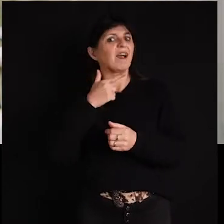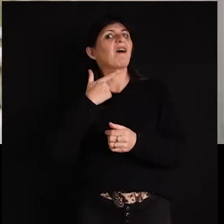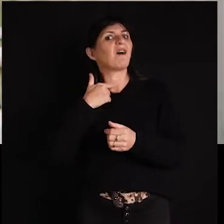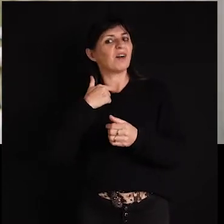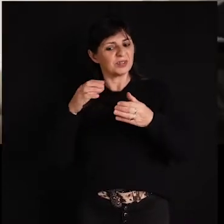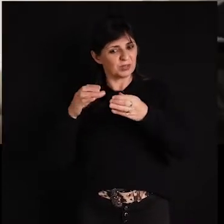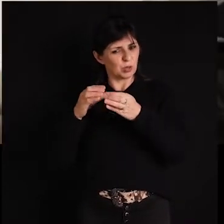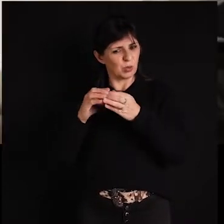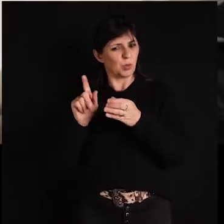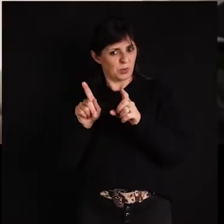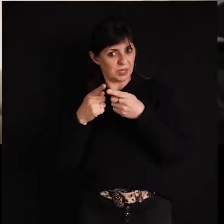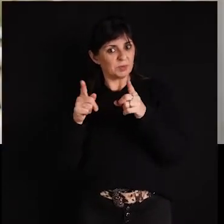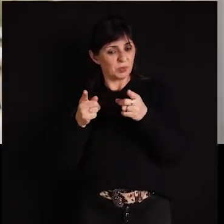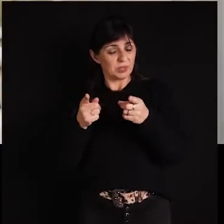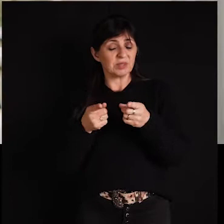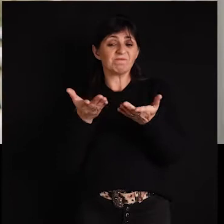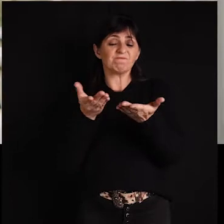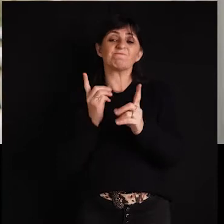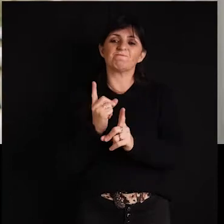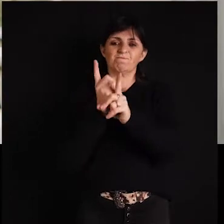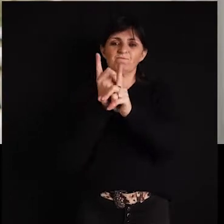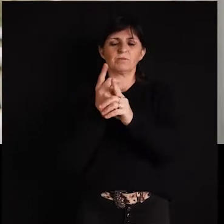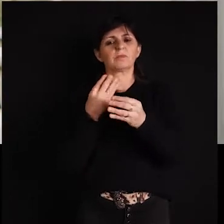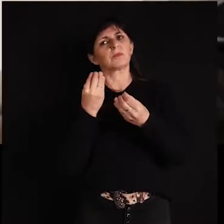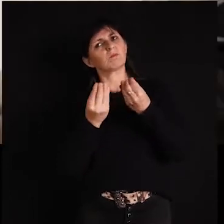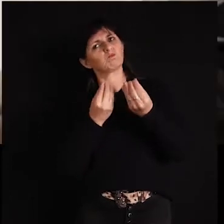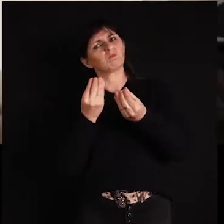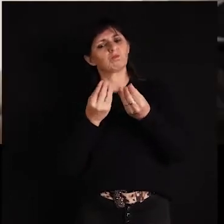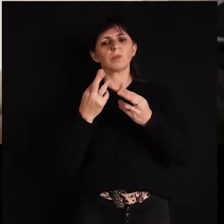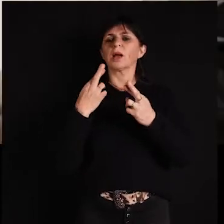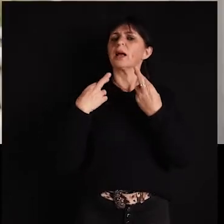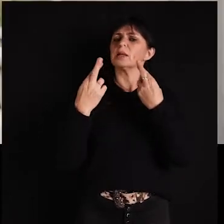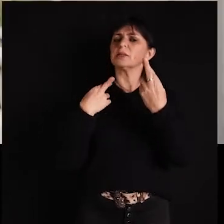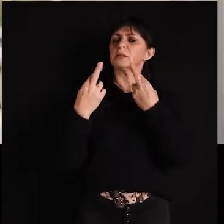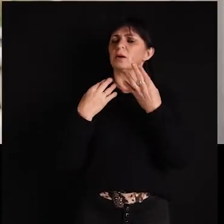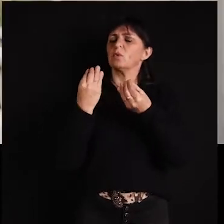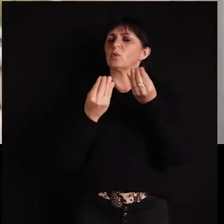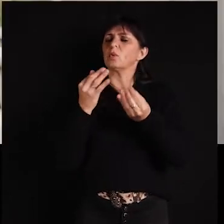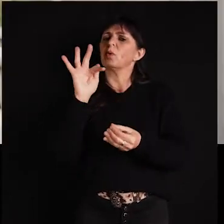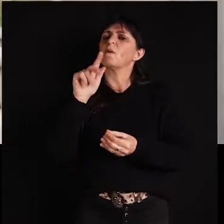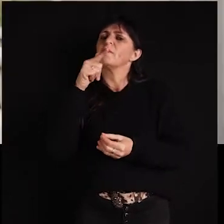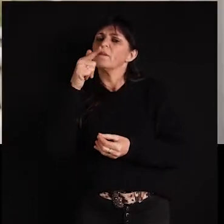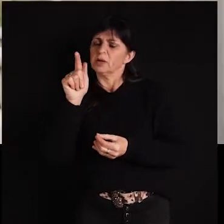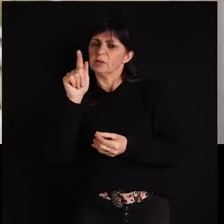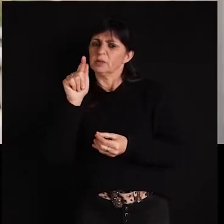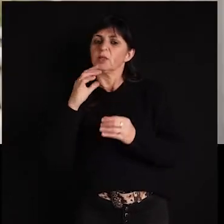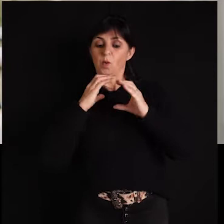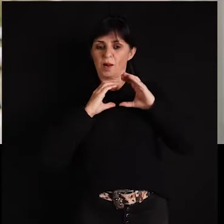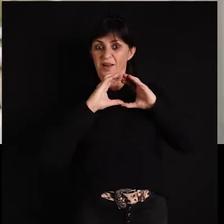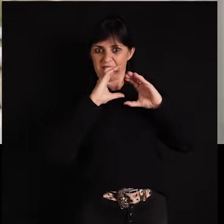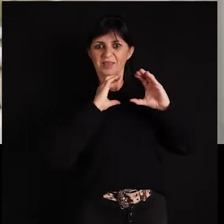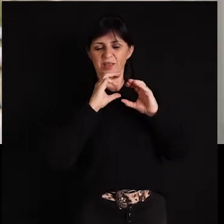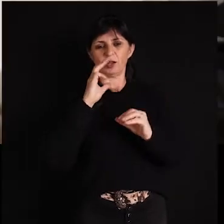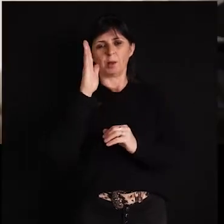das nossas músicas. Bom, o relacionamento com os fãs do cantor Bacudo e também do cantor